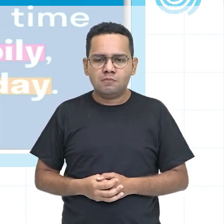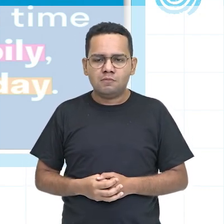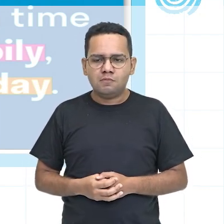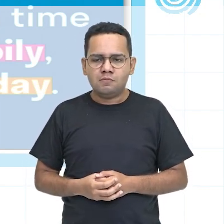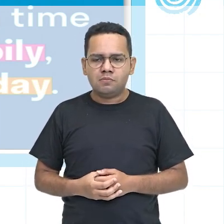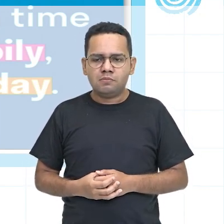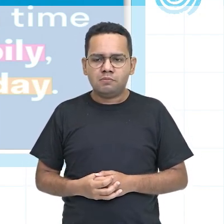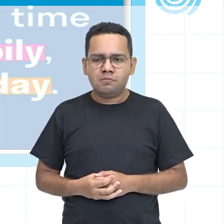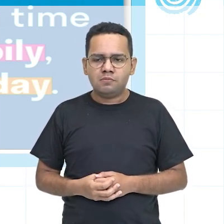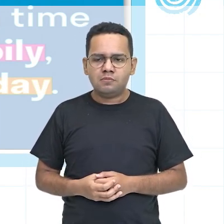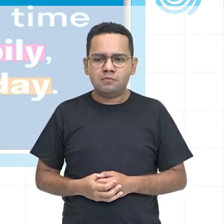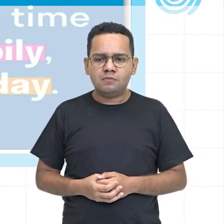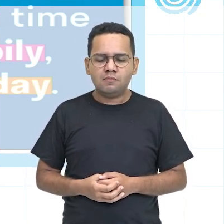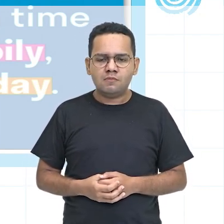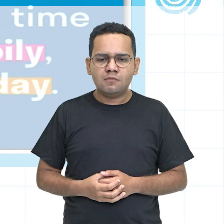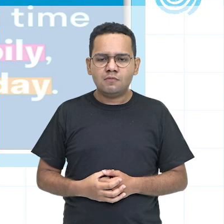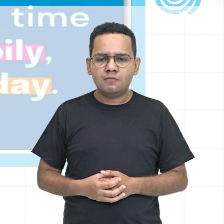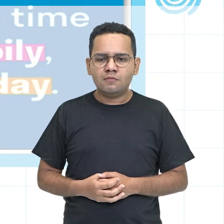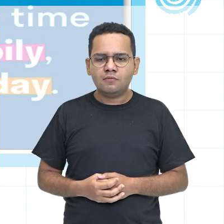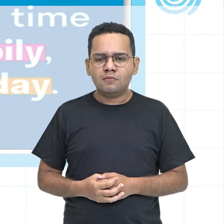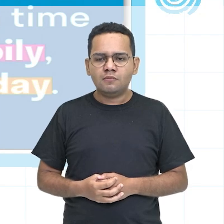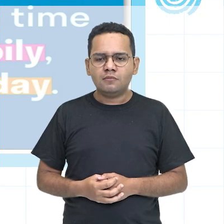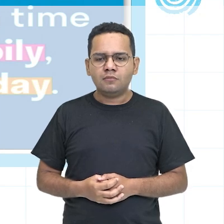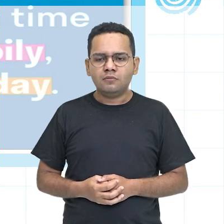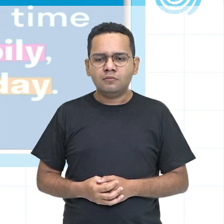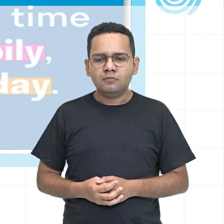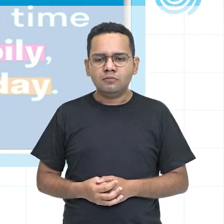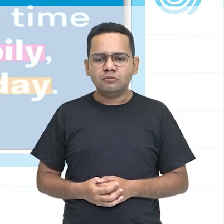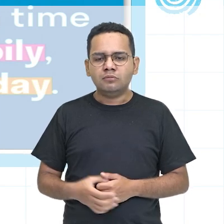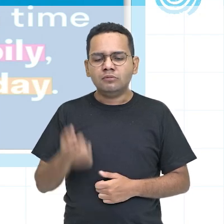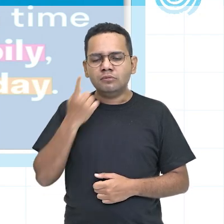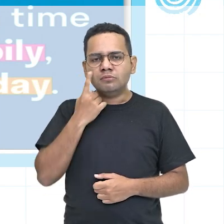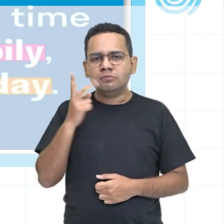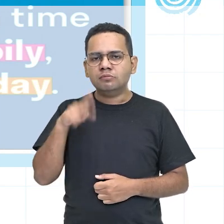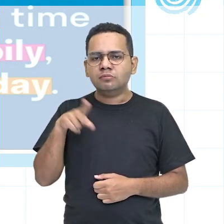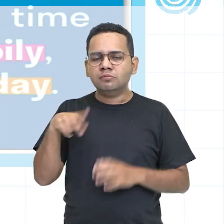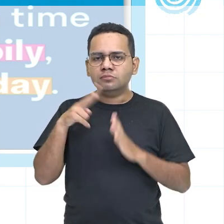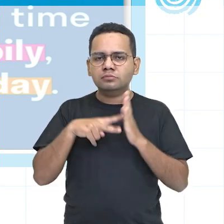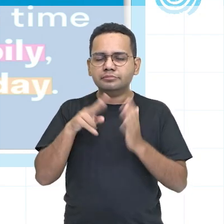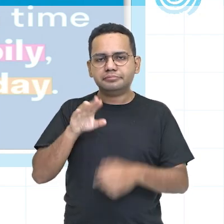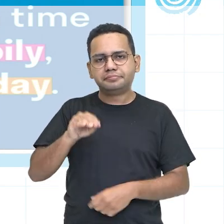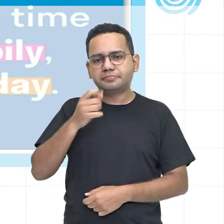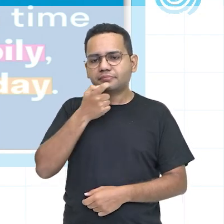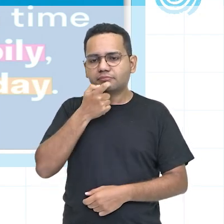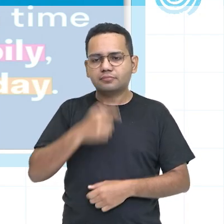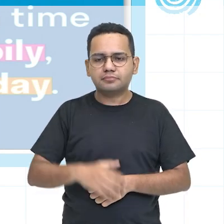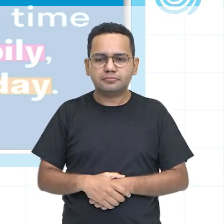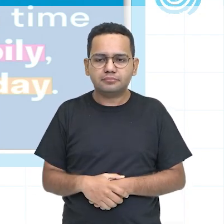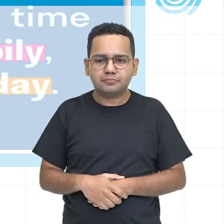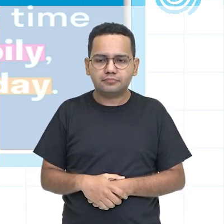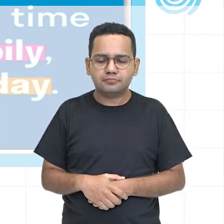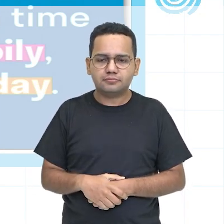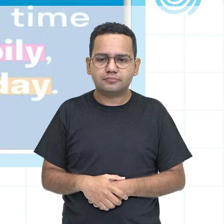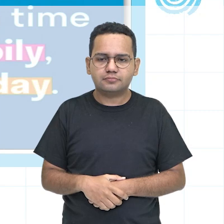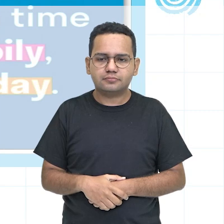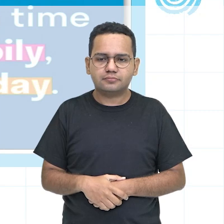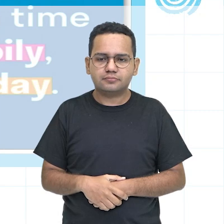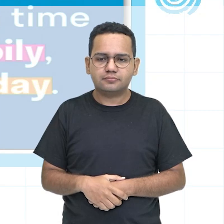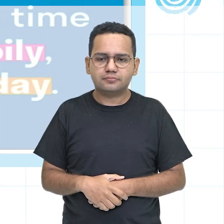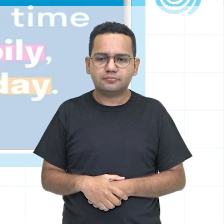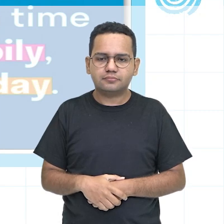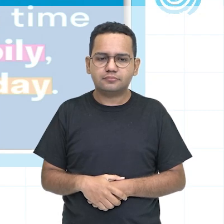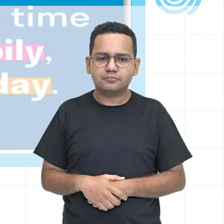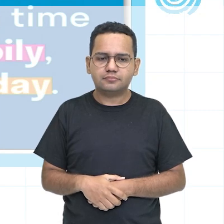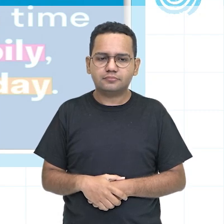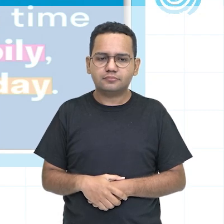Suddenly, he saw his friend Jack running towards him. Repentinamente, né,